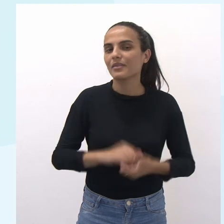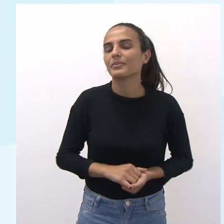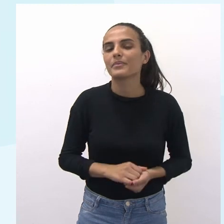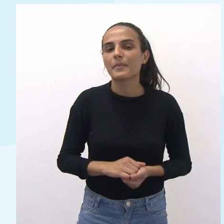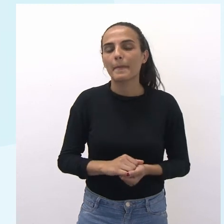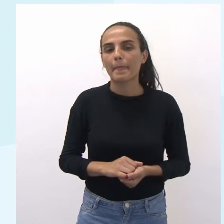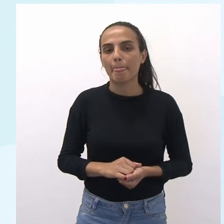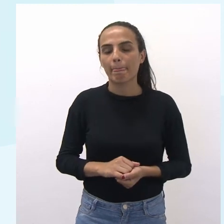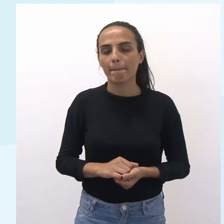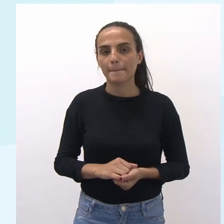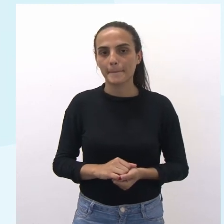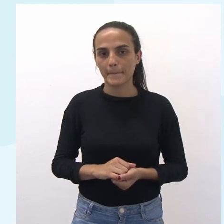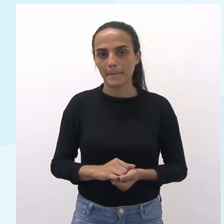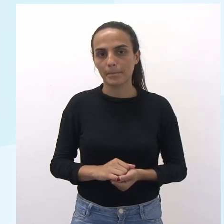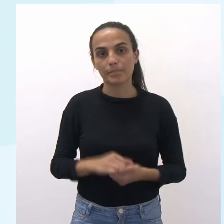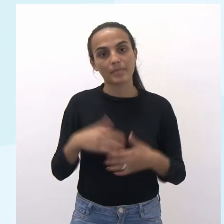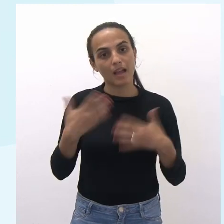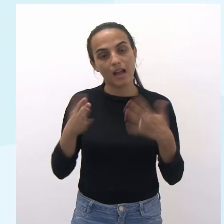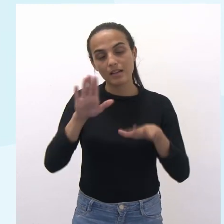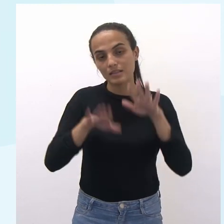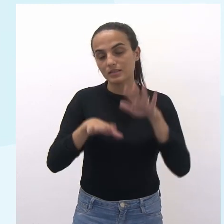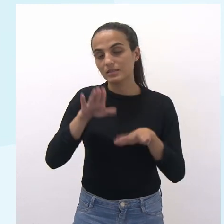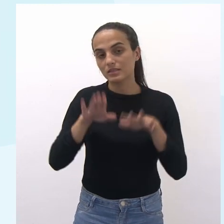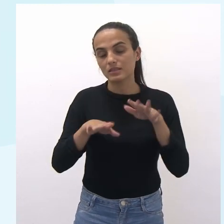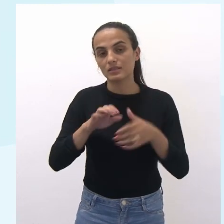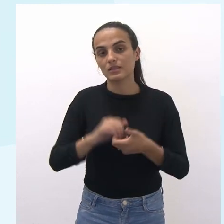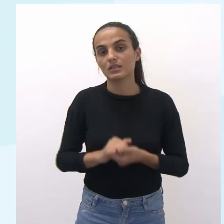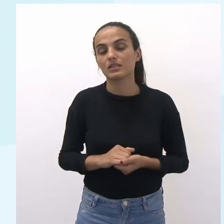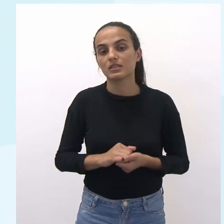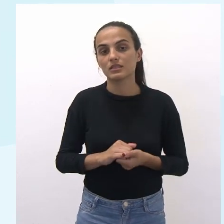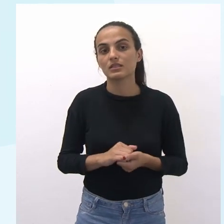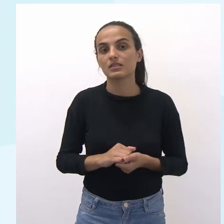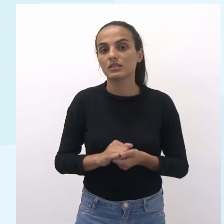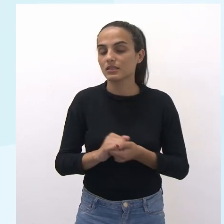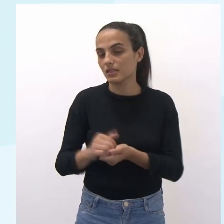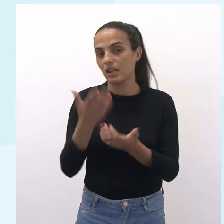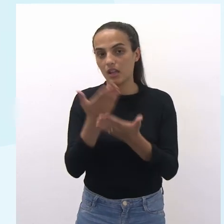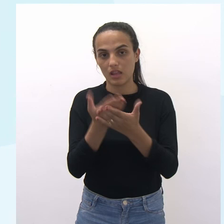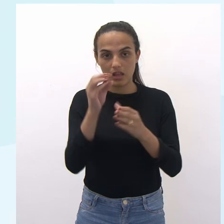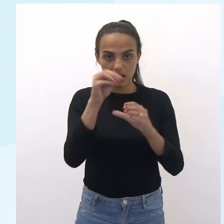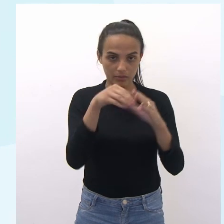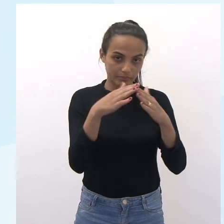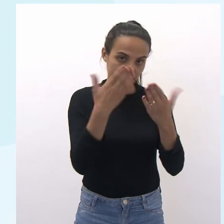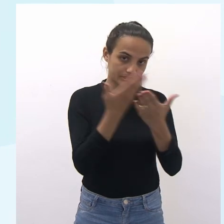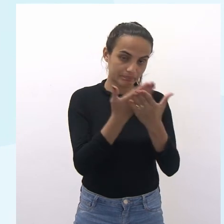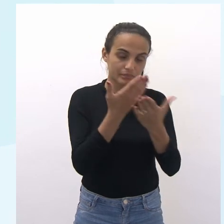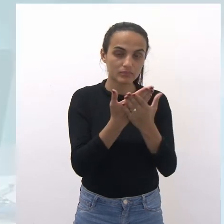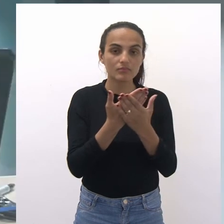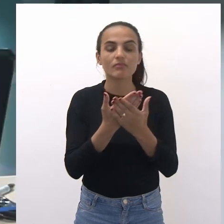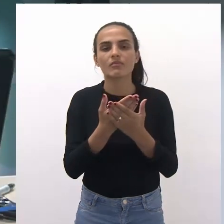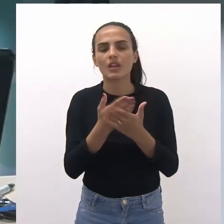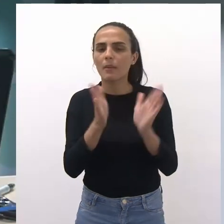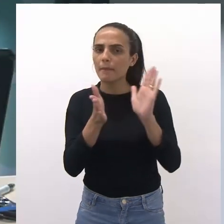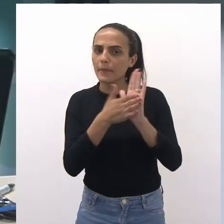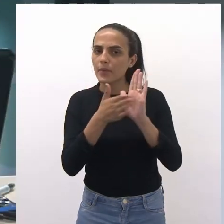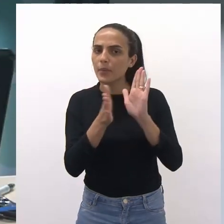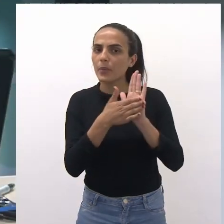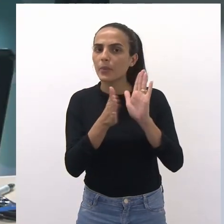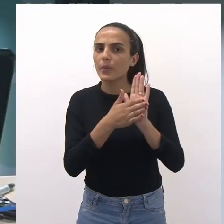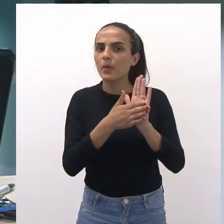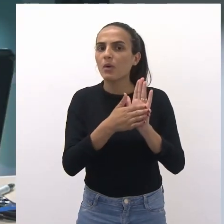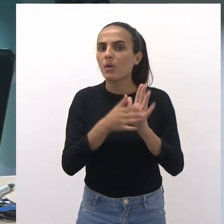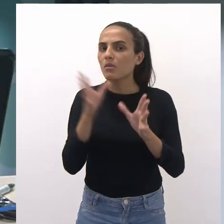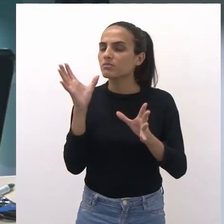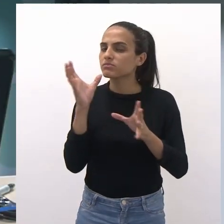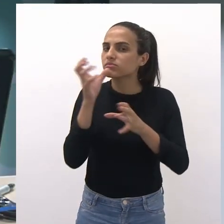de repente, mediante aí o que você está sendo tratado em sala de aula, propor uma resolução